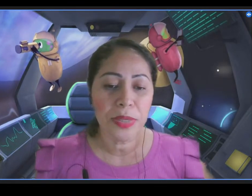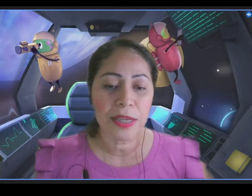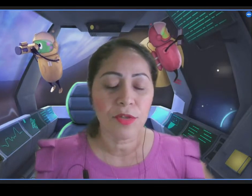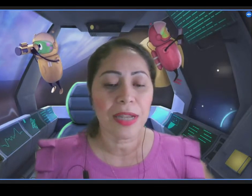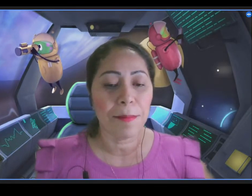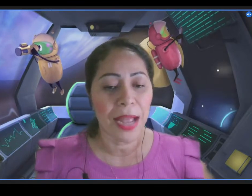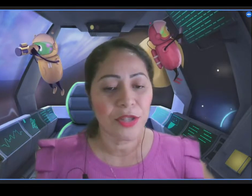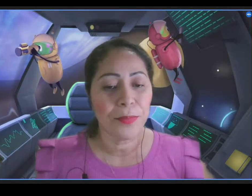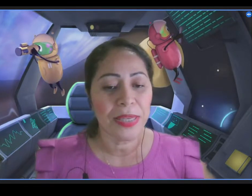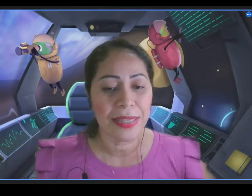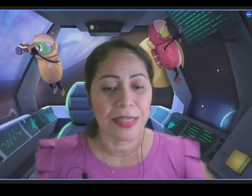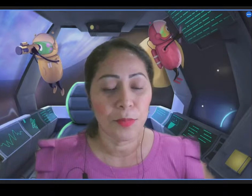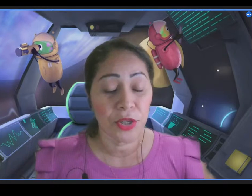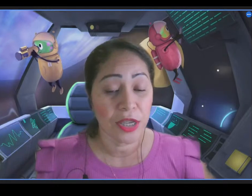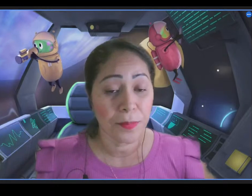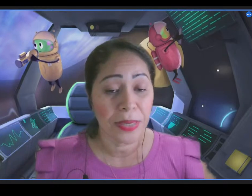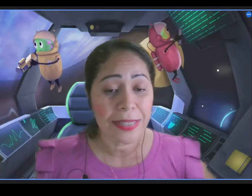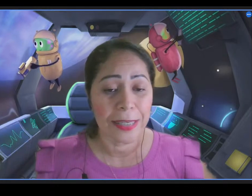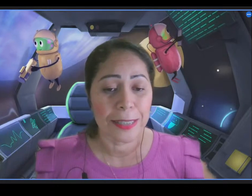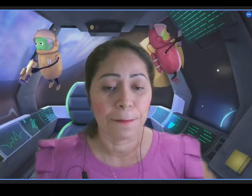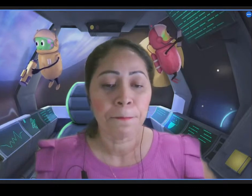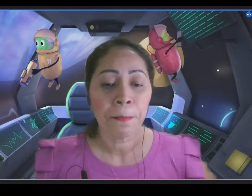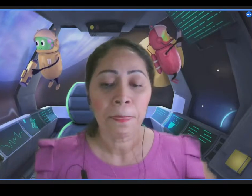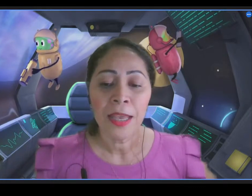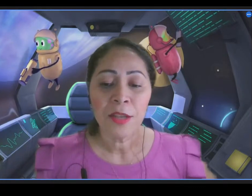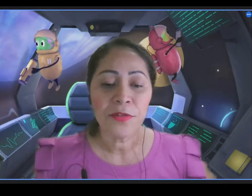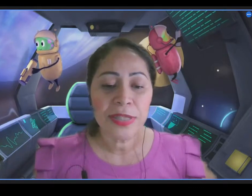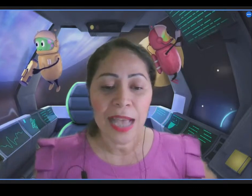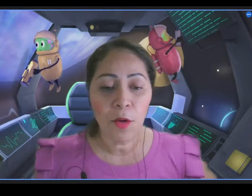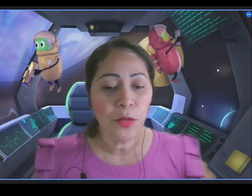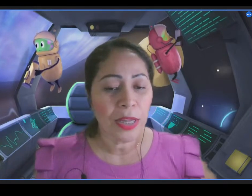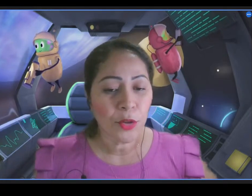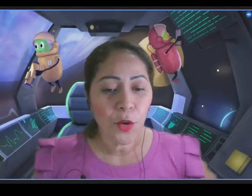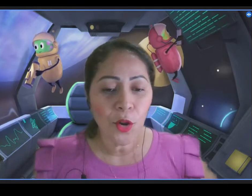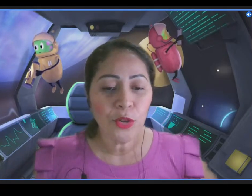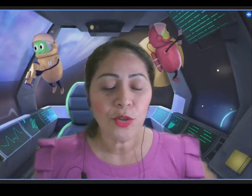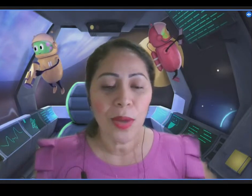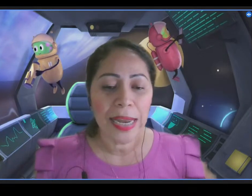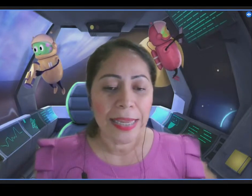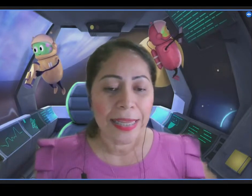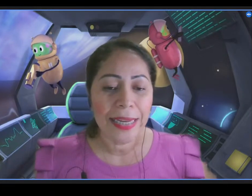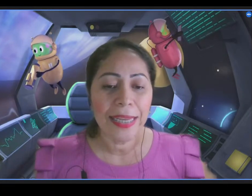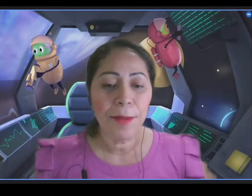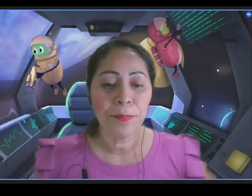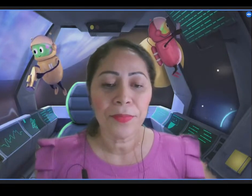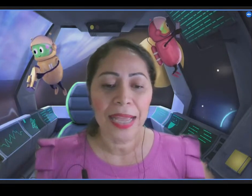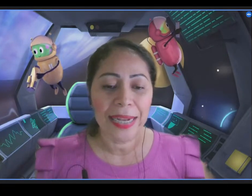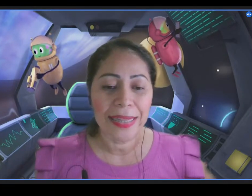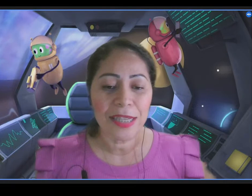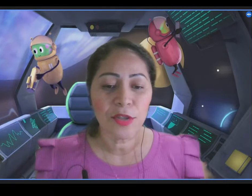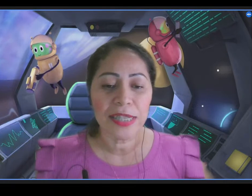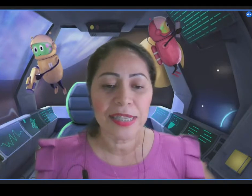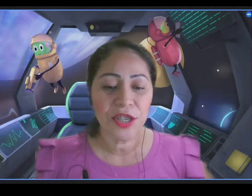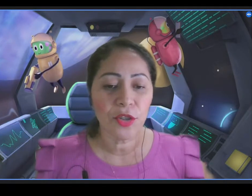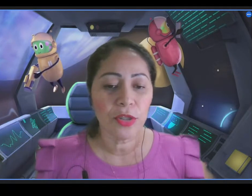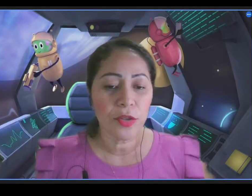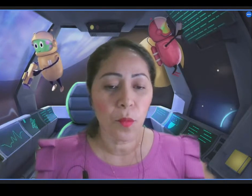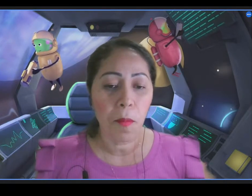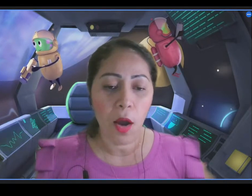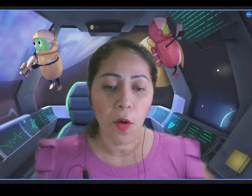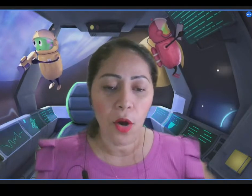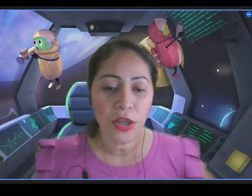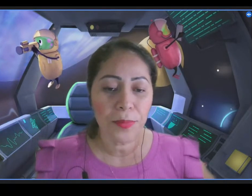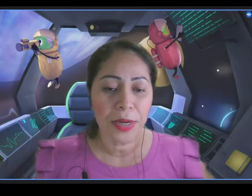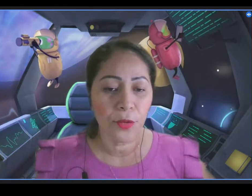ou submissão de trabalho de pesquisa, de projeto de pesquisa. Saúdo a todos com alegria, agradeço, desejando-lhes